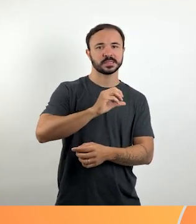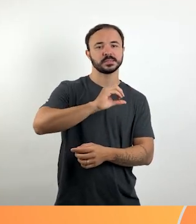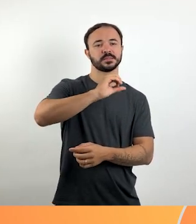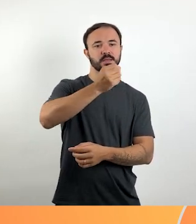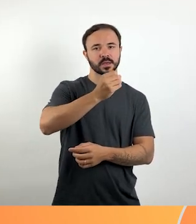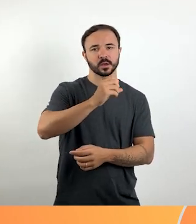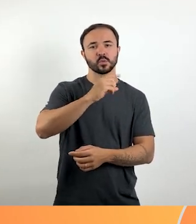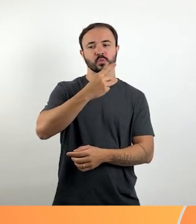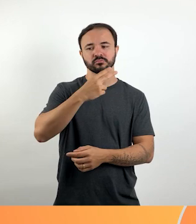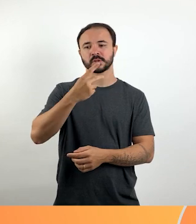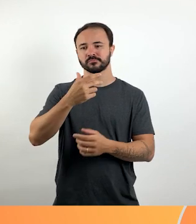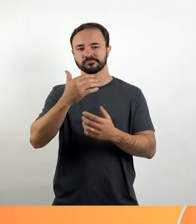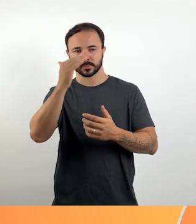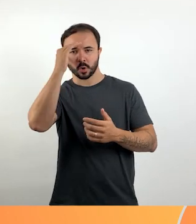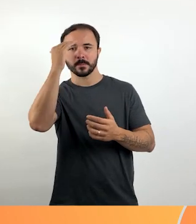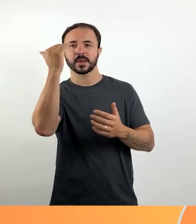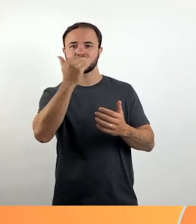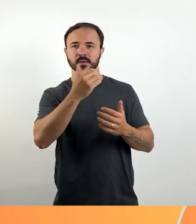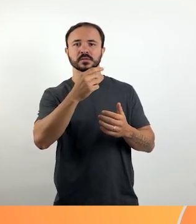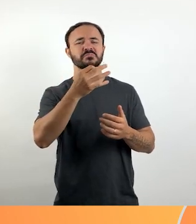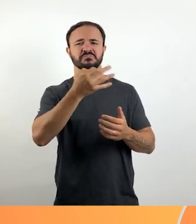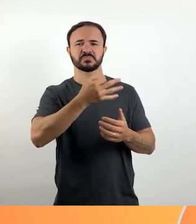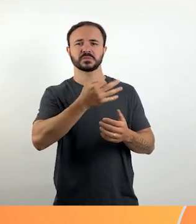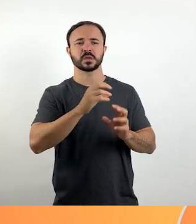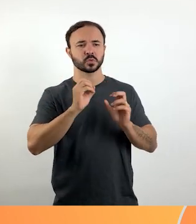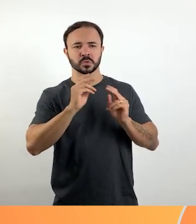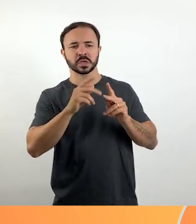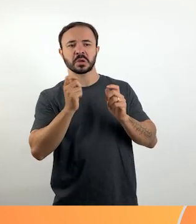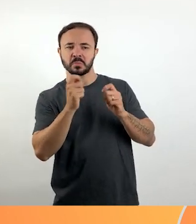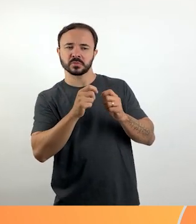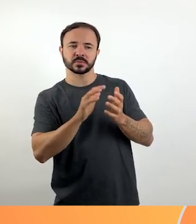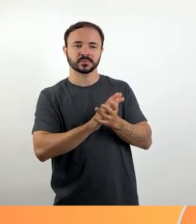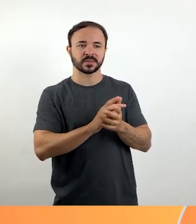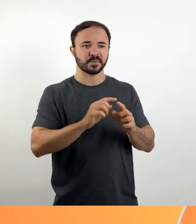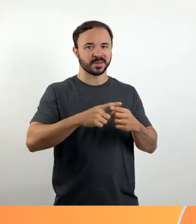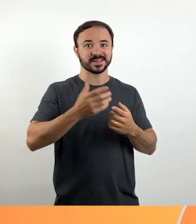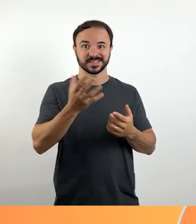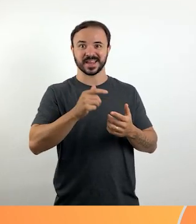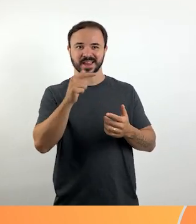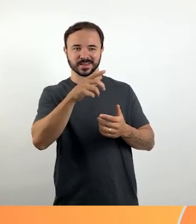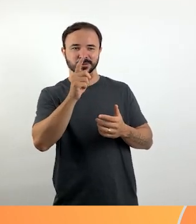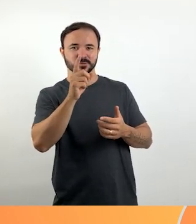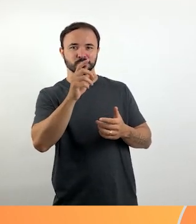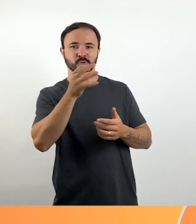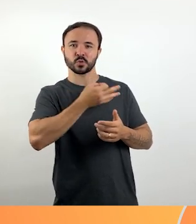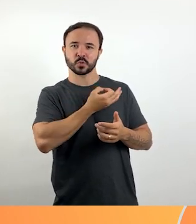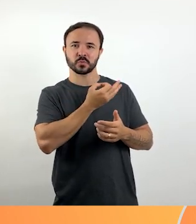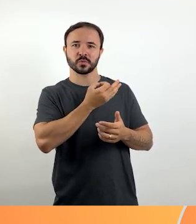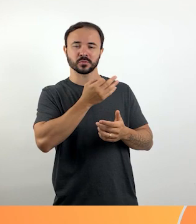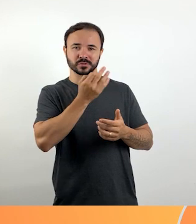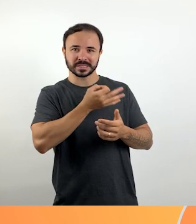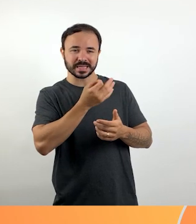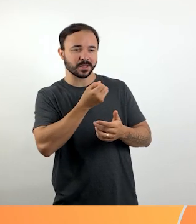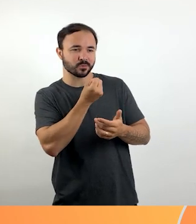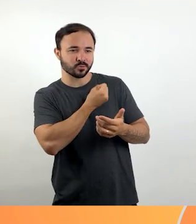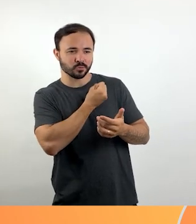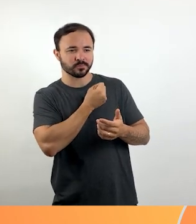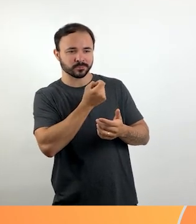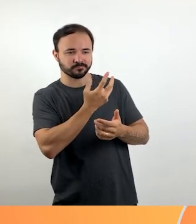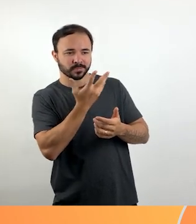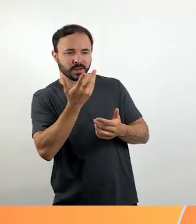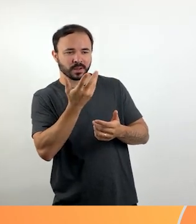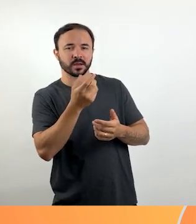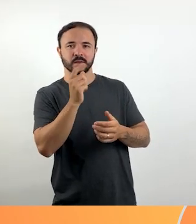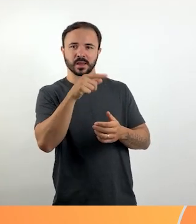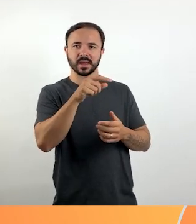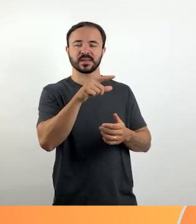obedece essa questão da potência, mas não é ainda os números que a gente está procurando, né? Para a gente depois ver qual é